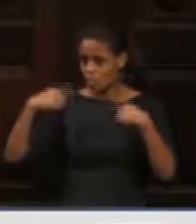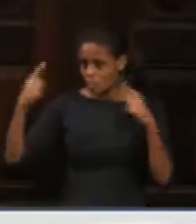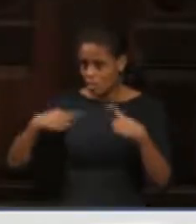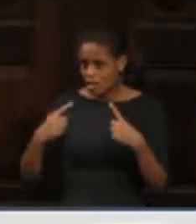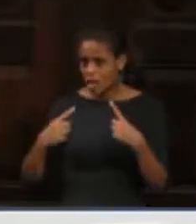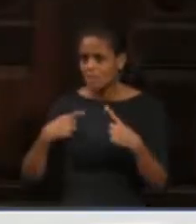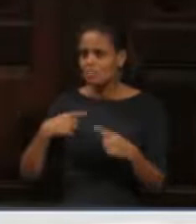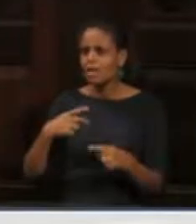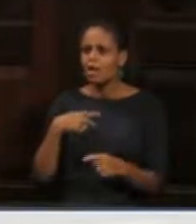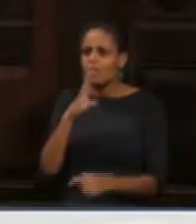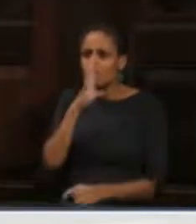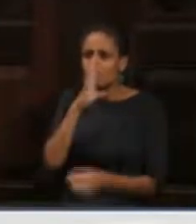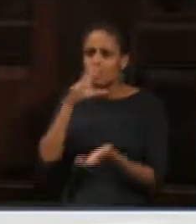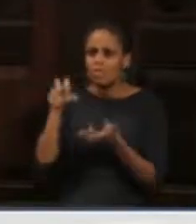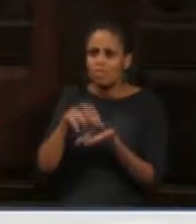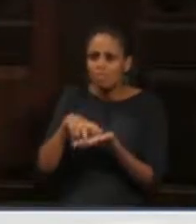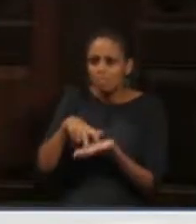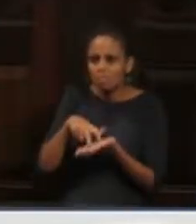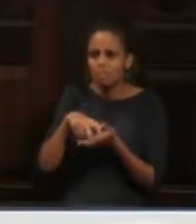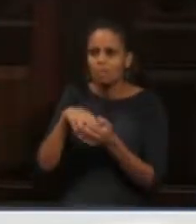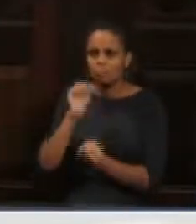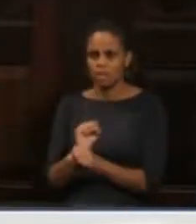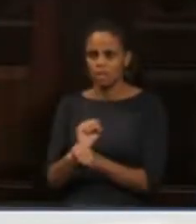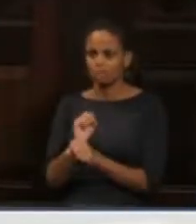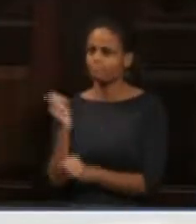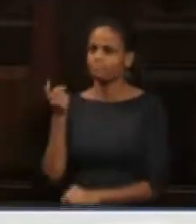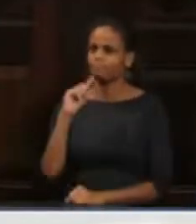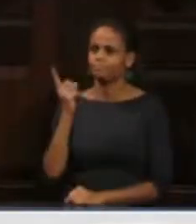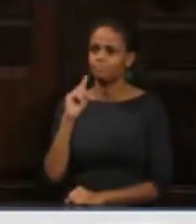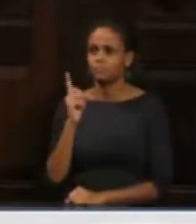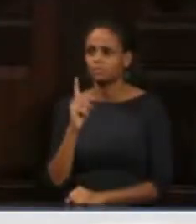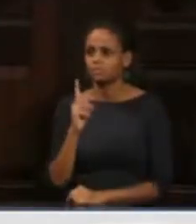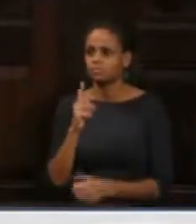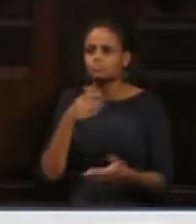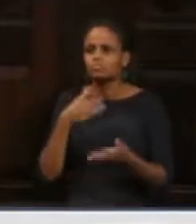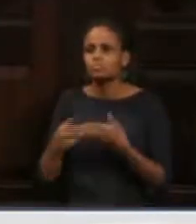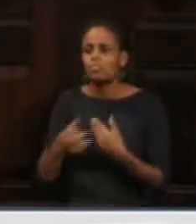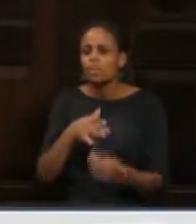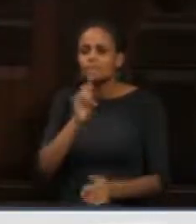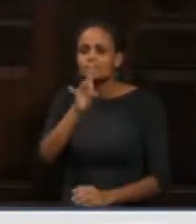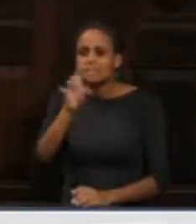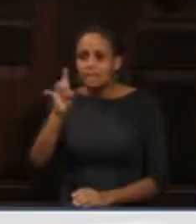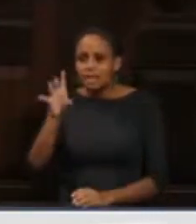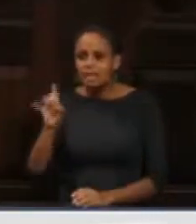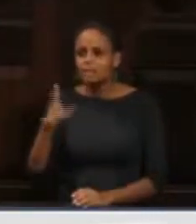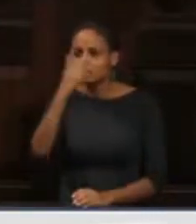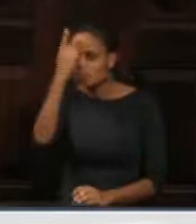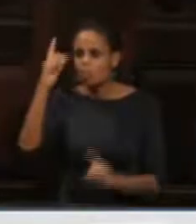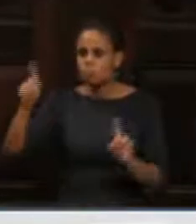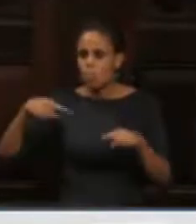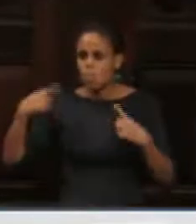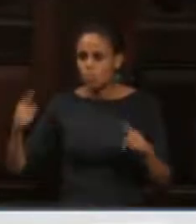parar. Simplesmente cada post, cada ataque dos seus funcionários,